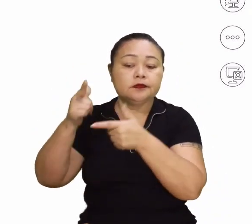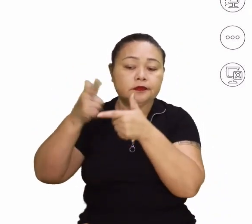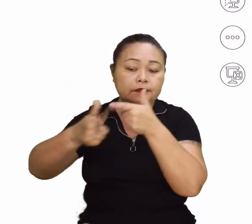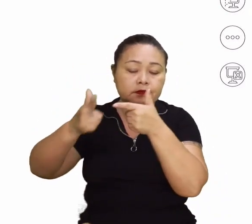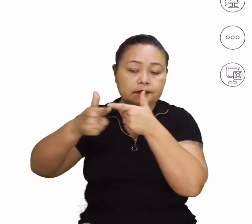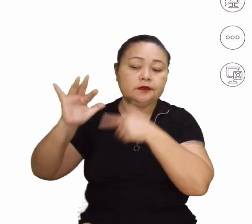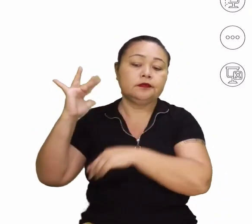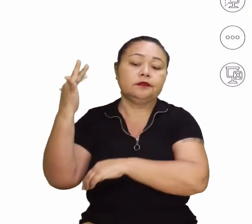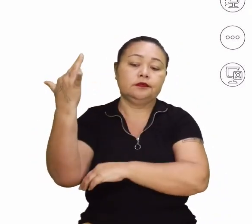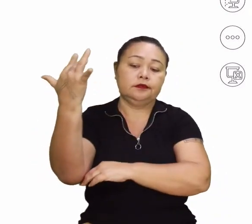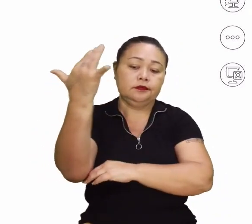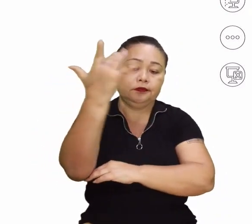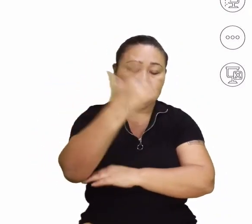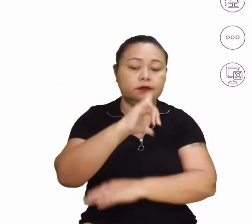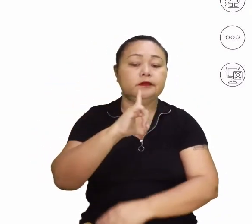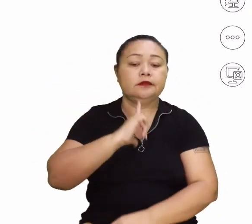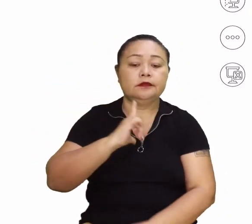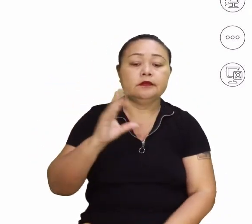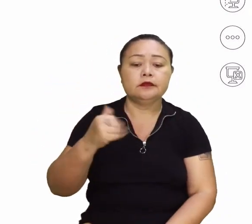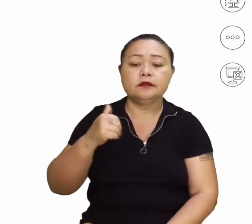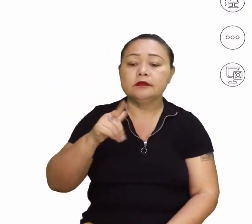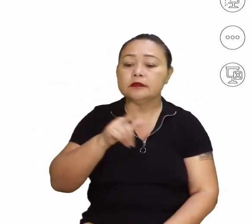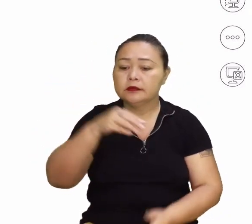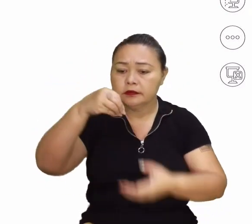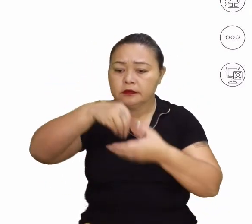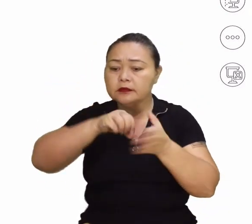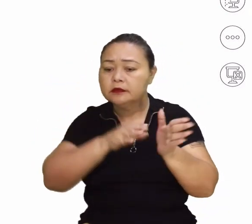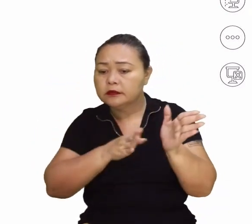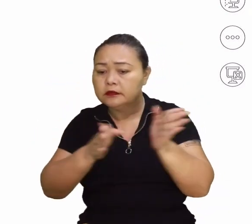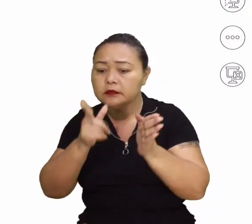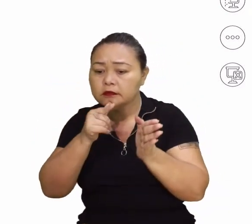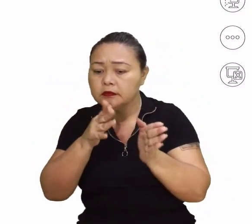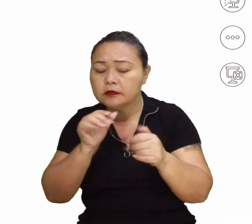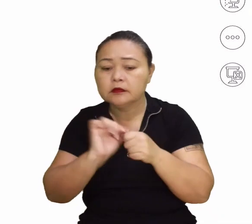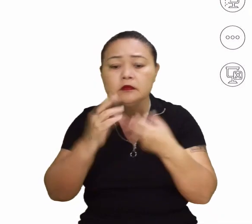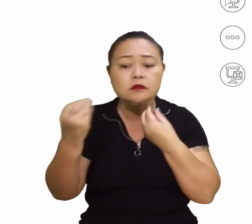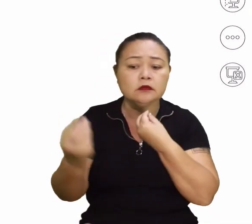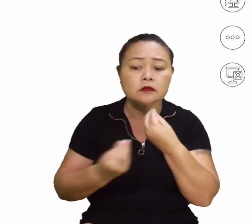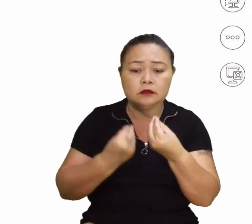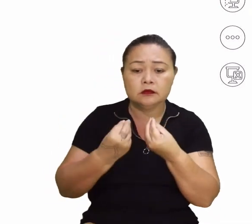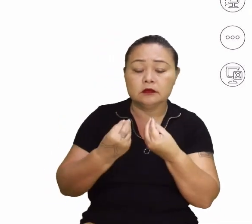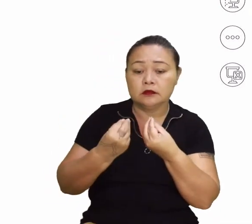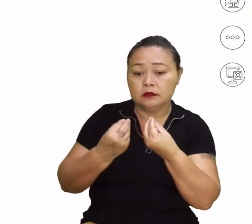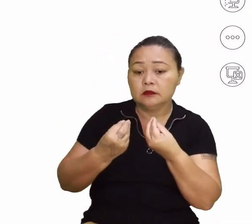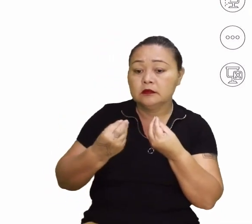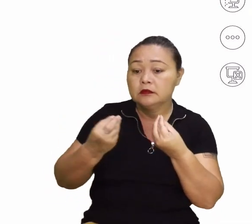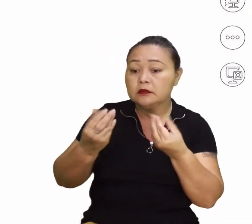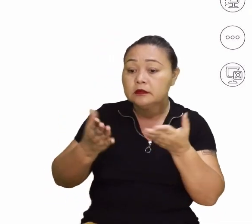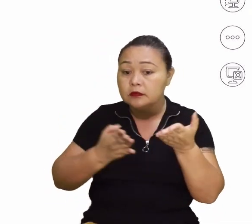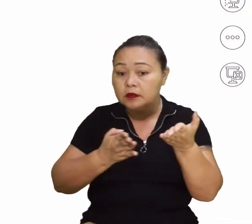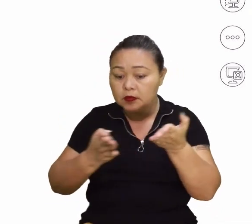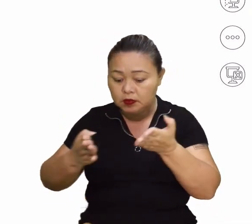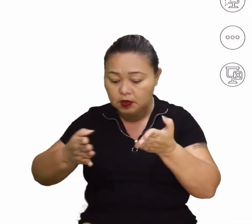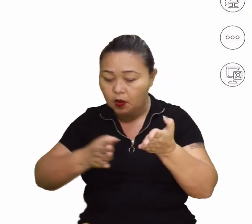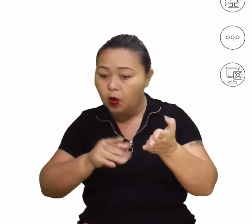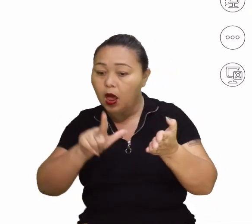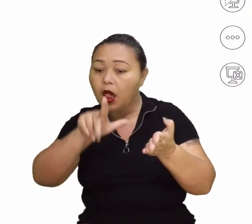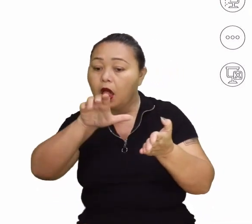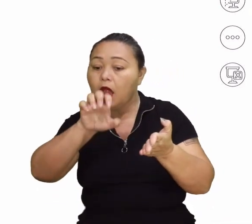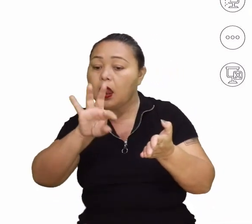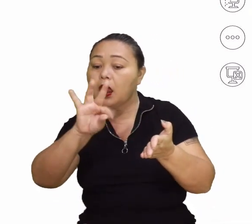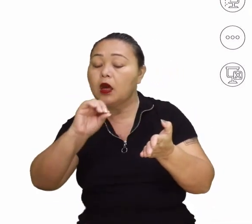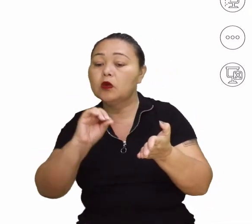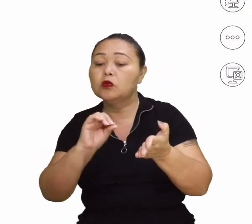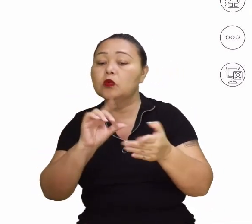rio. Como assim, professor? No rio, como que seria isso? É porque ele está mexendo no leito do rio. Ele